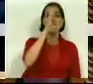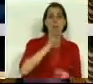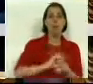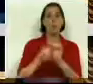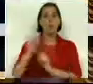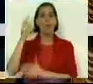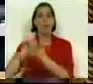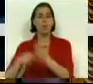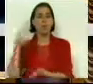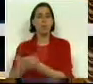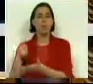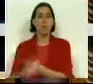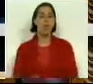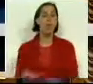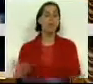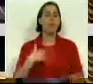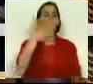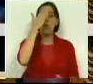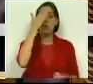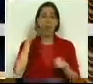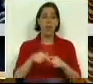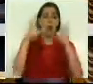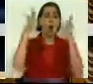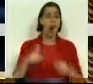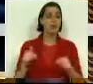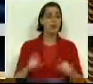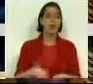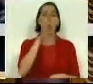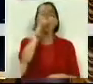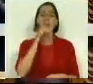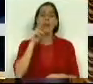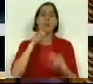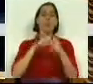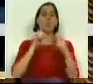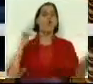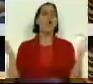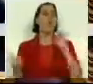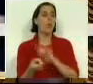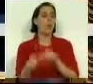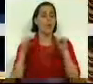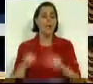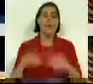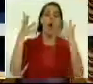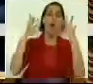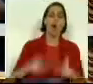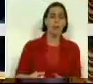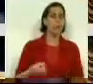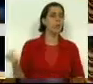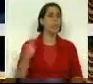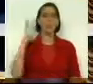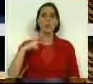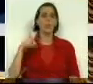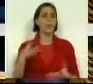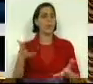do que os impostos que pagam. Ora, eu acho que com este orçamento o Governo está a ver o problema ao contrário. É que com este orçamento não são os portugueses